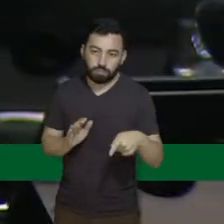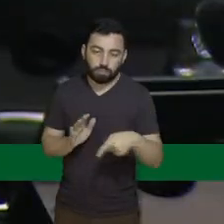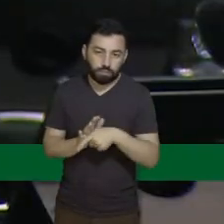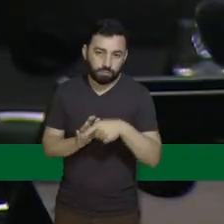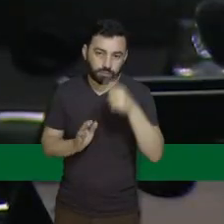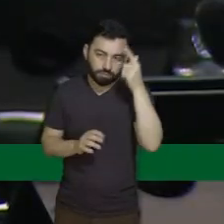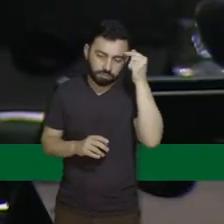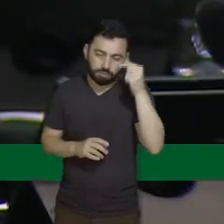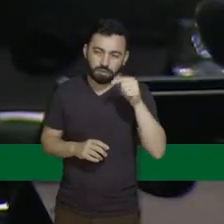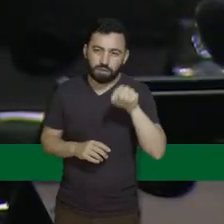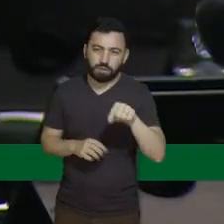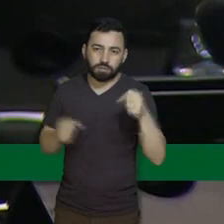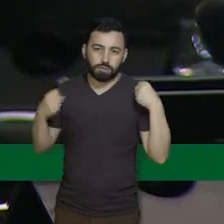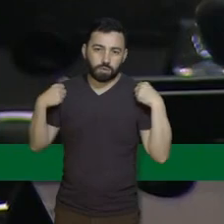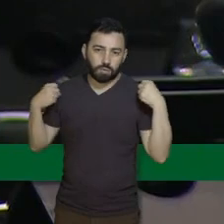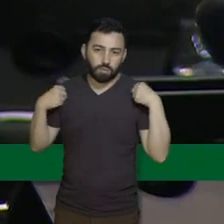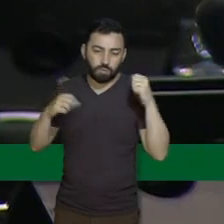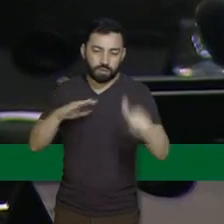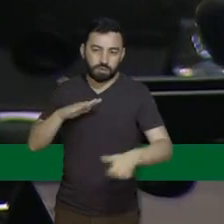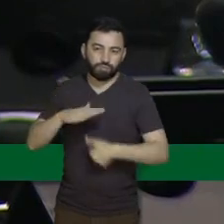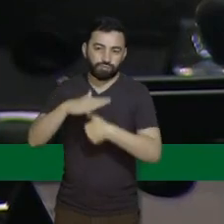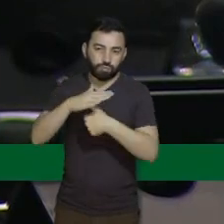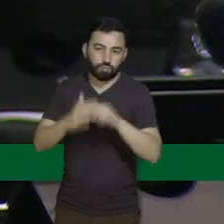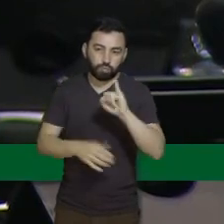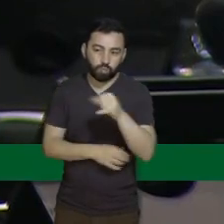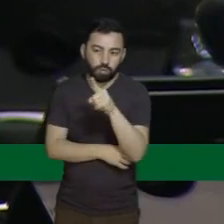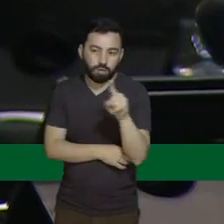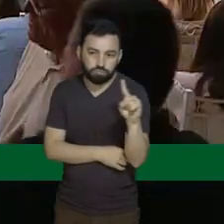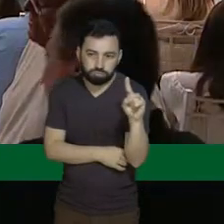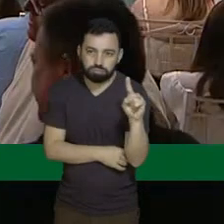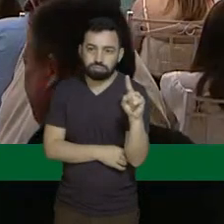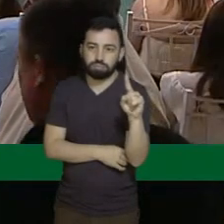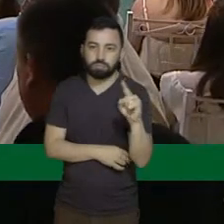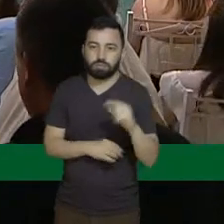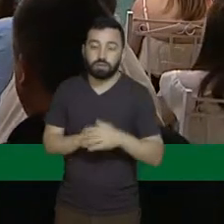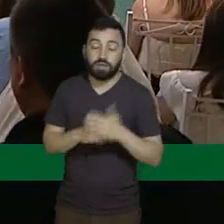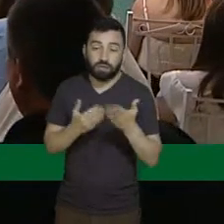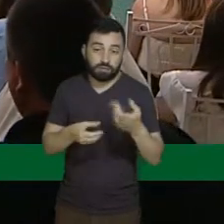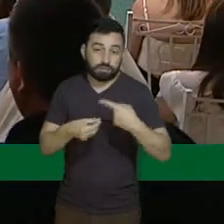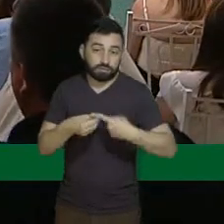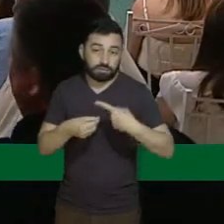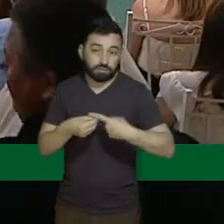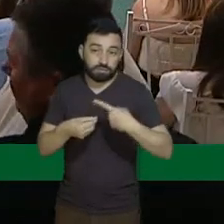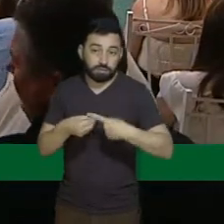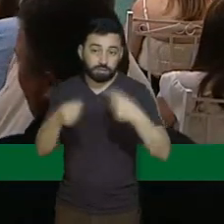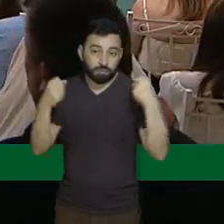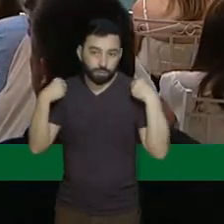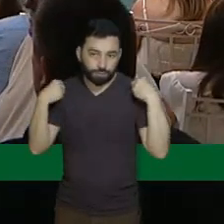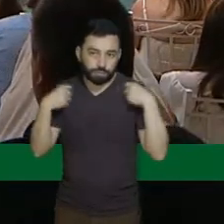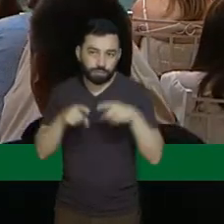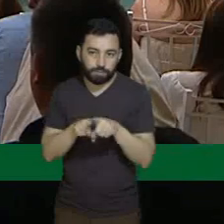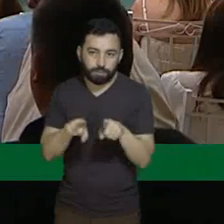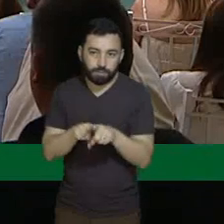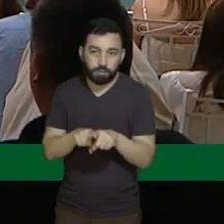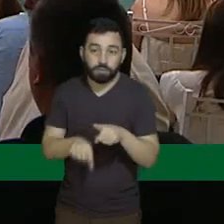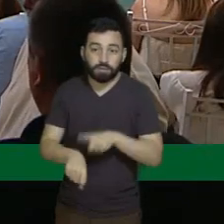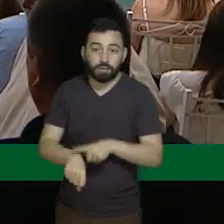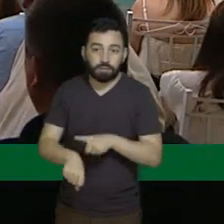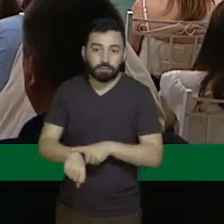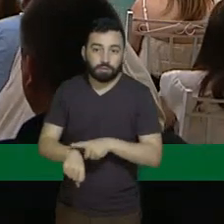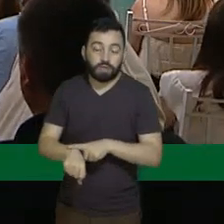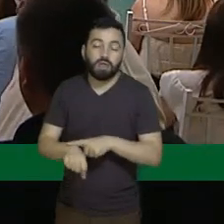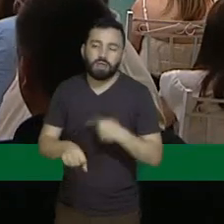vai falar é o reitor João Alfredo Braida, município de Chapecó. Ao tempo em que registro